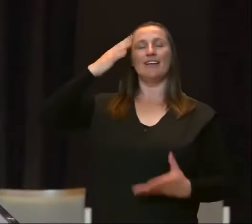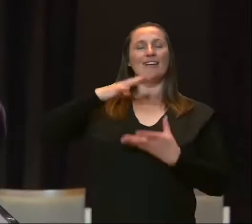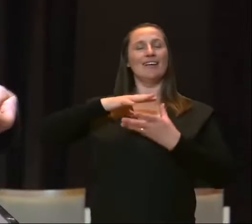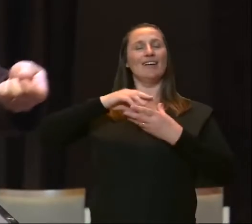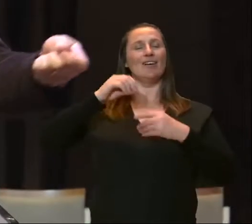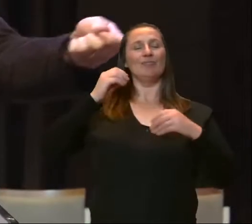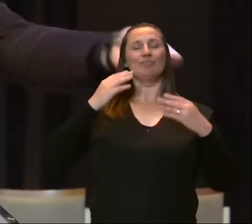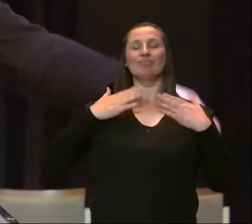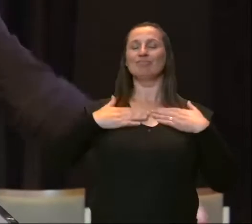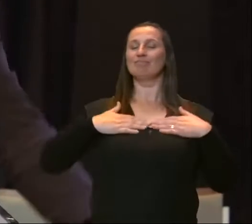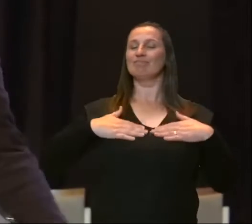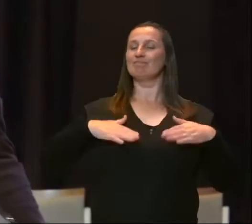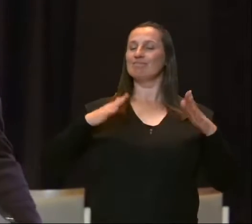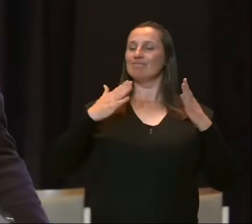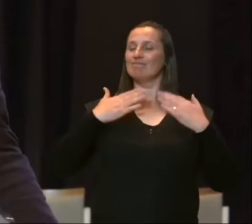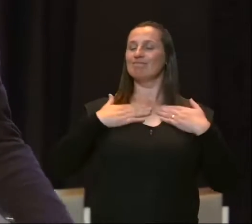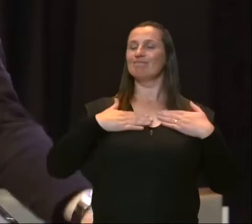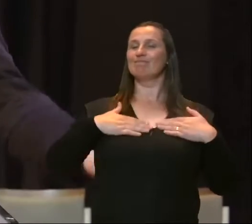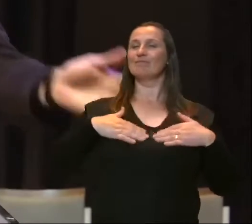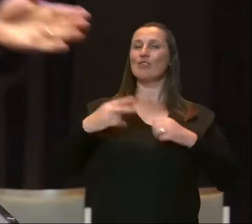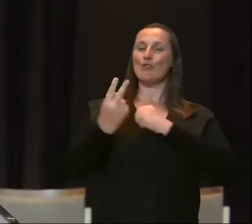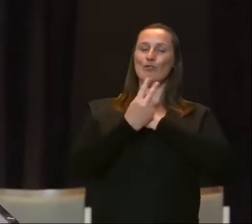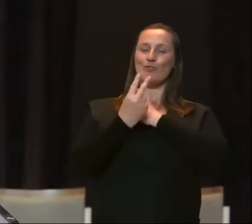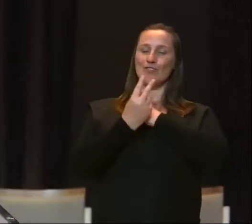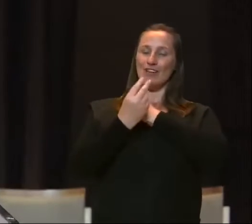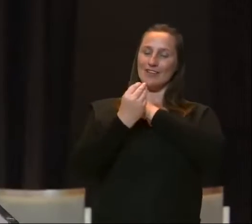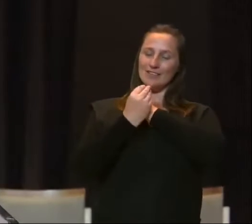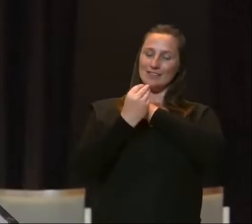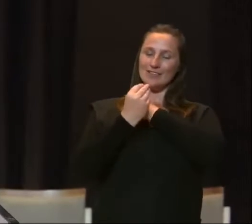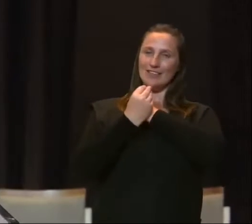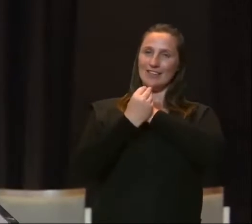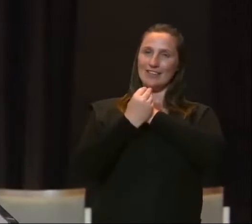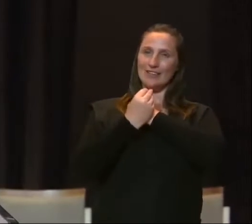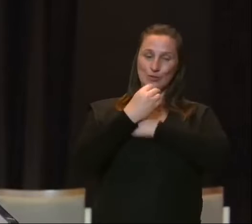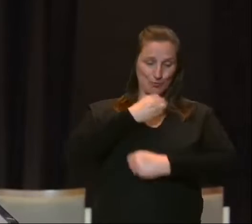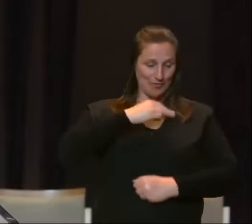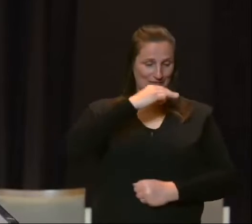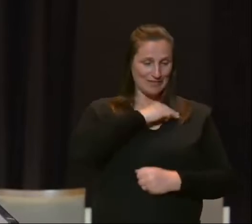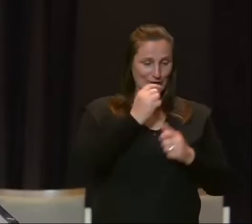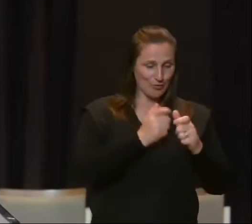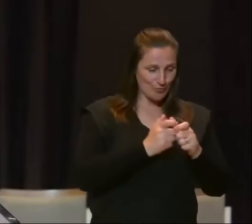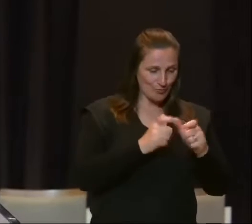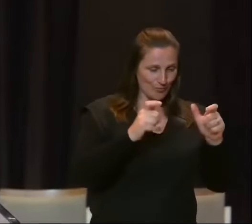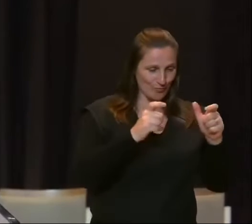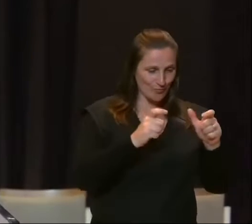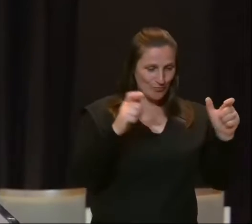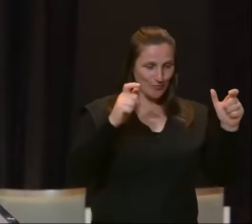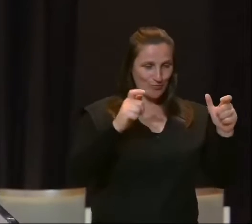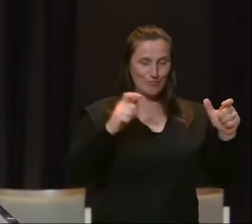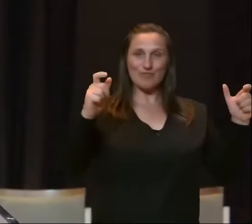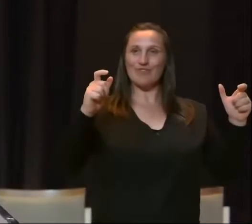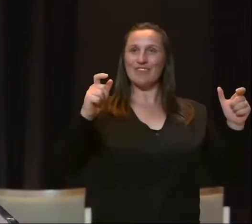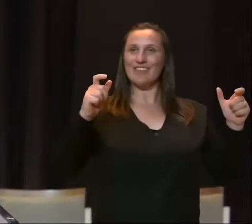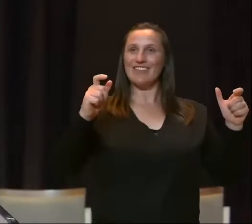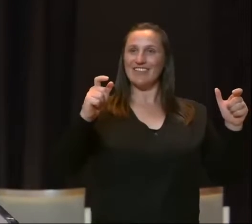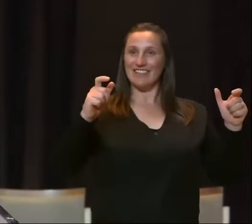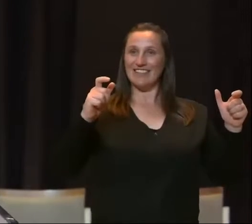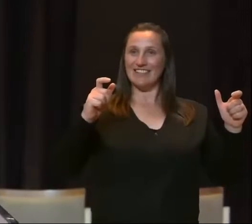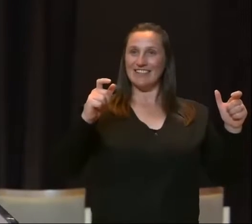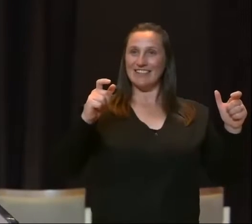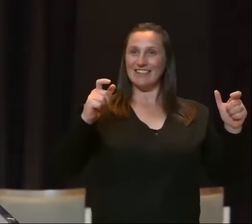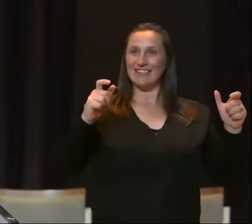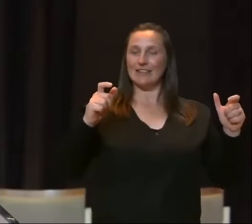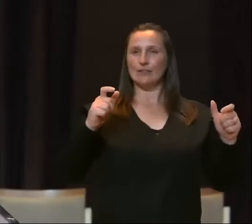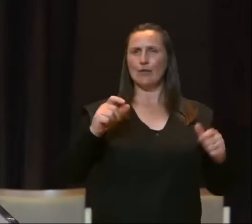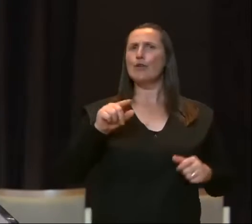alma foi tratada. E agora o ministério prosperou. E ele estava testemunhando o que Deus fez. Você está no